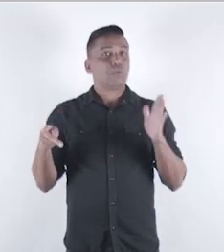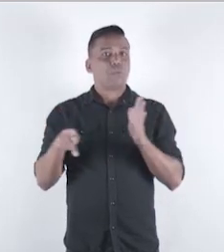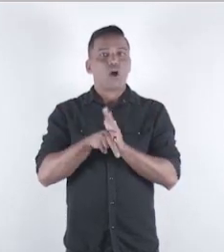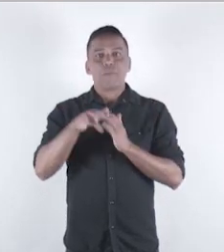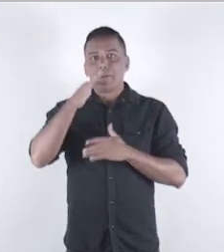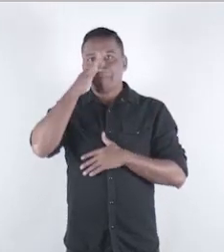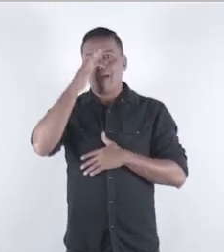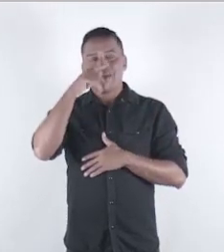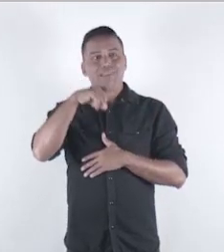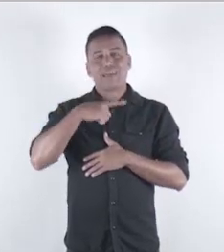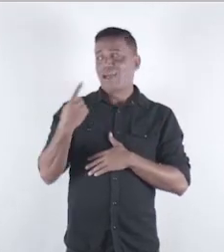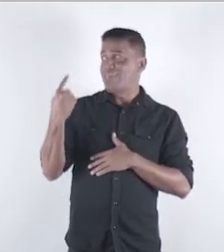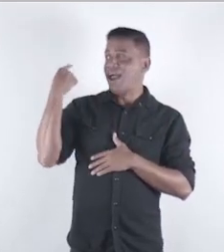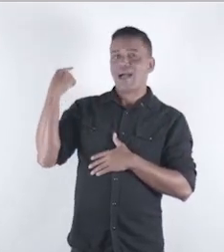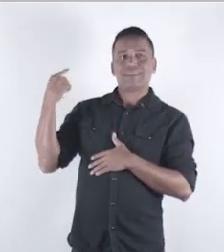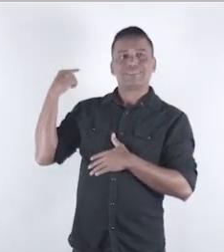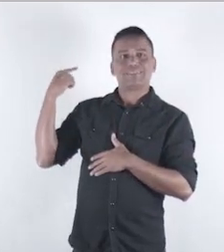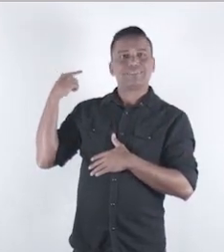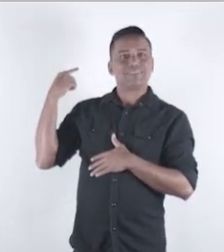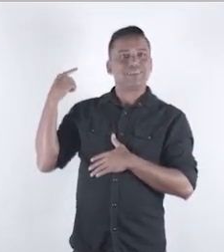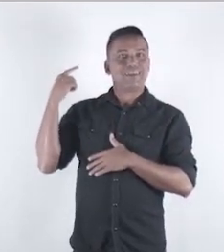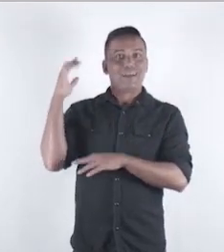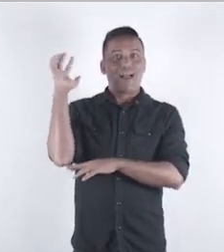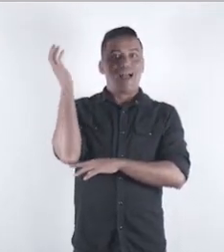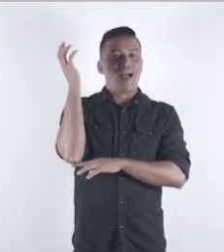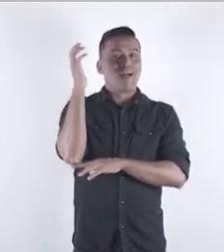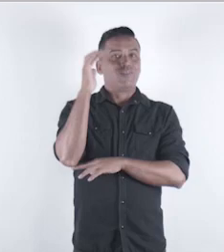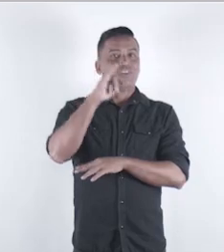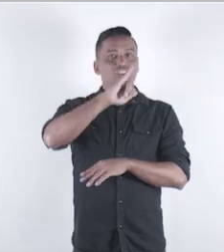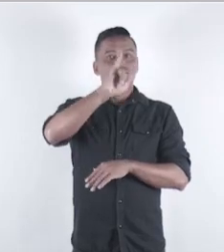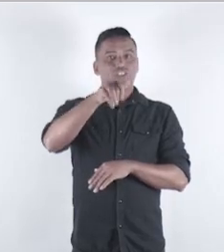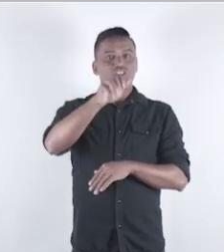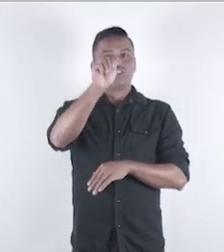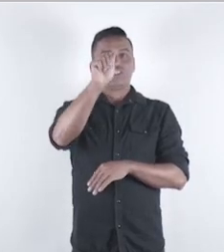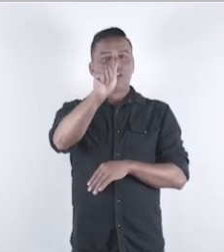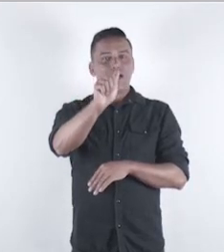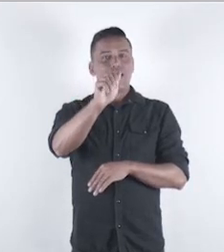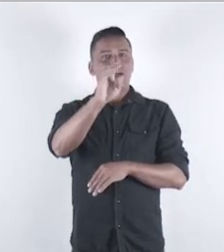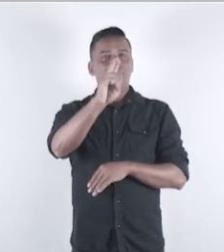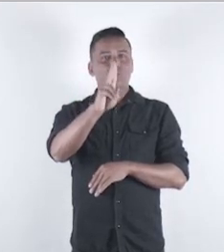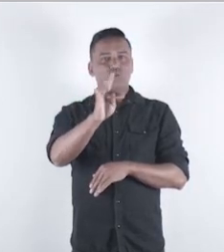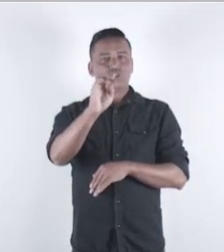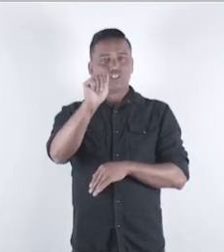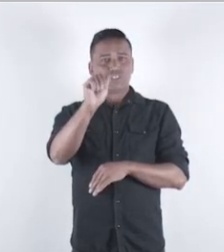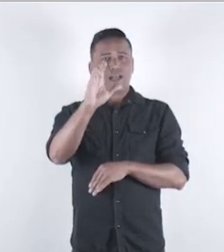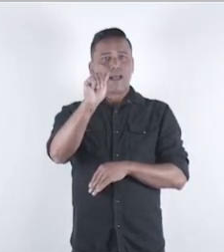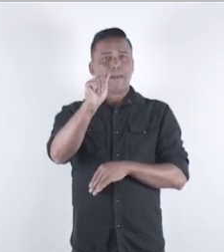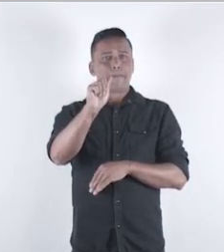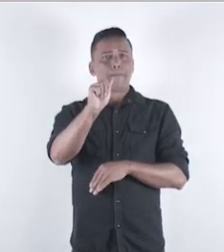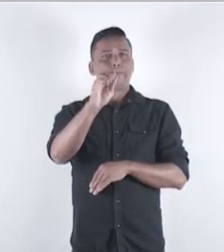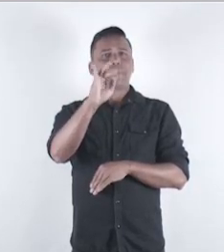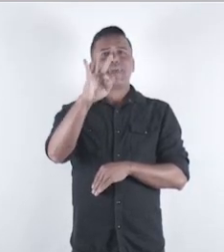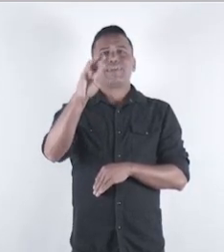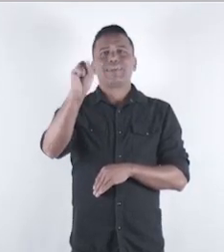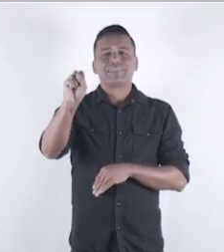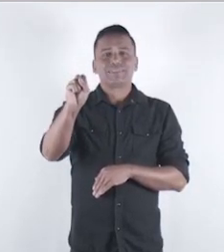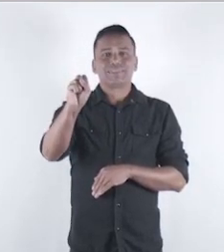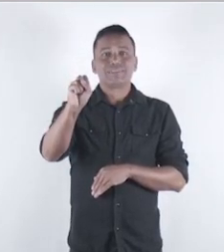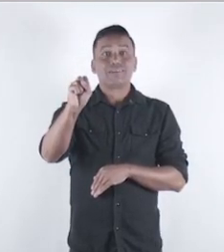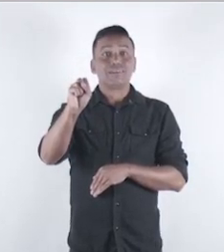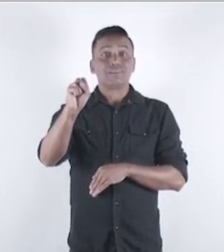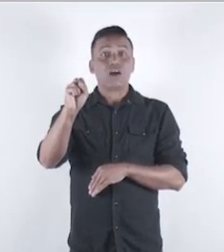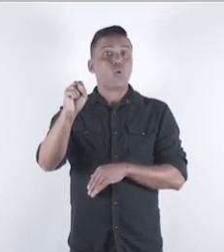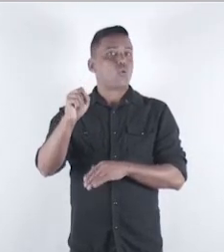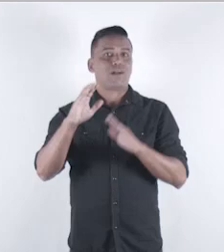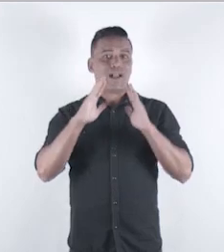por exemplo, eu tenho aqui atrás de mim uma jabuticabeira, que é uma espécie nativa da Mata Atlântica. E os quintais